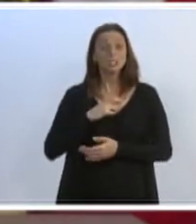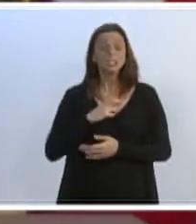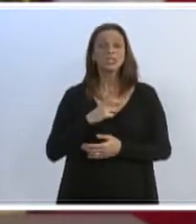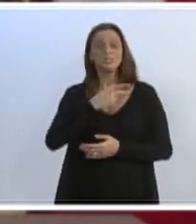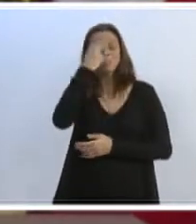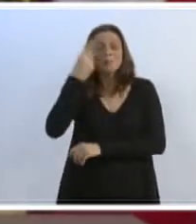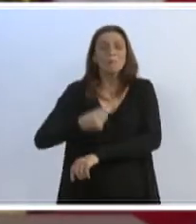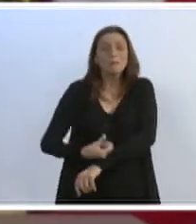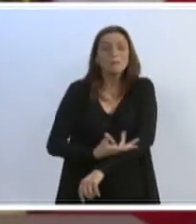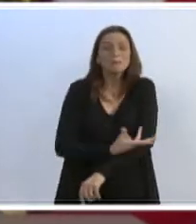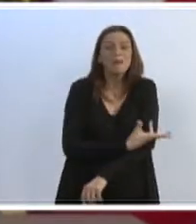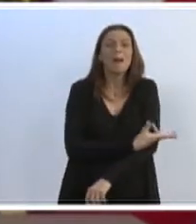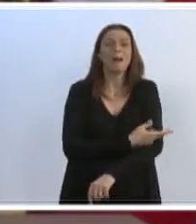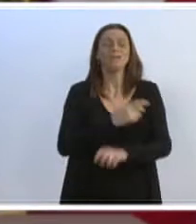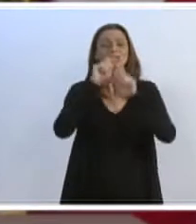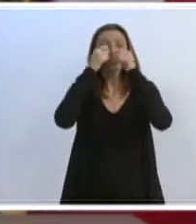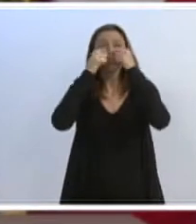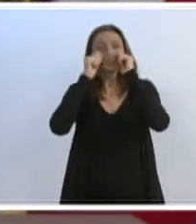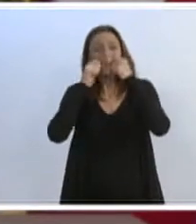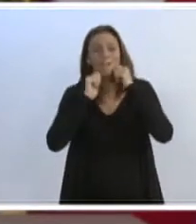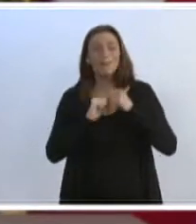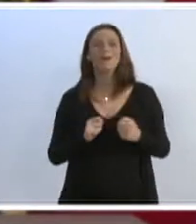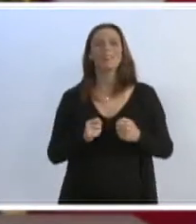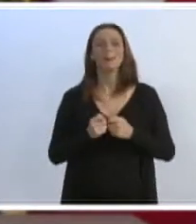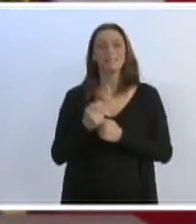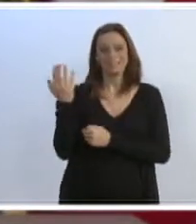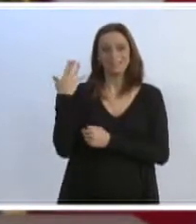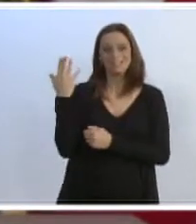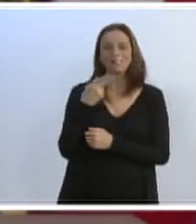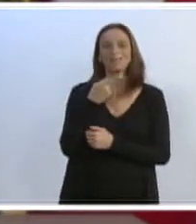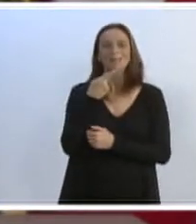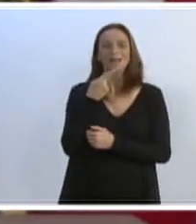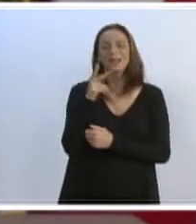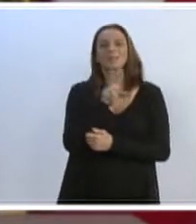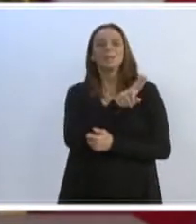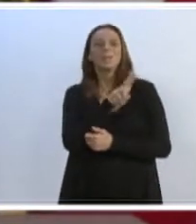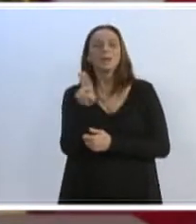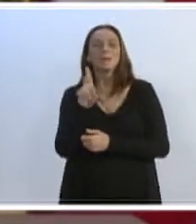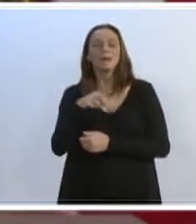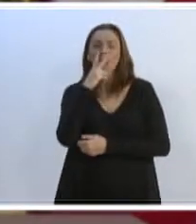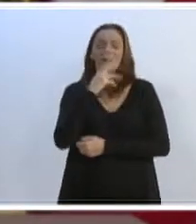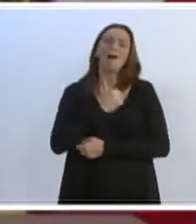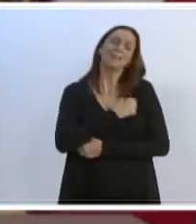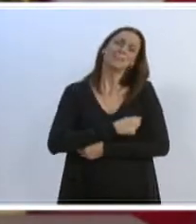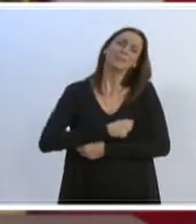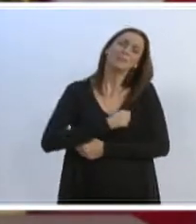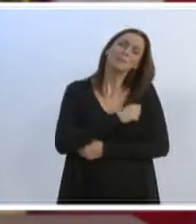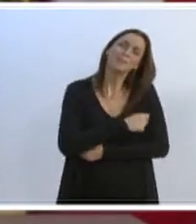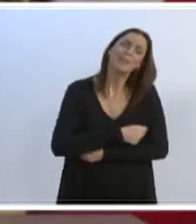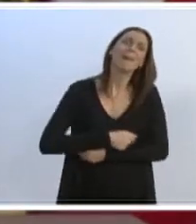200 mil páginas digitalizadas, que totalizam 33 mil edições.